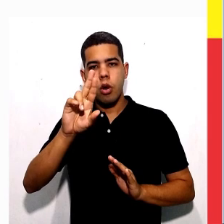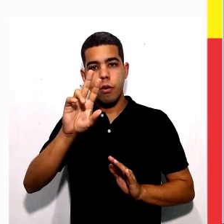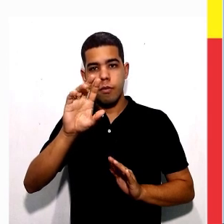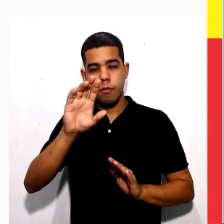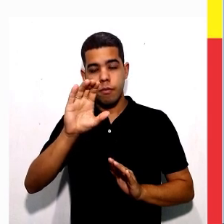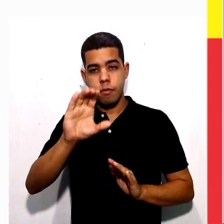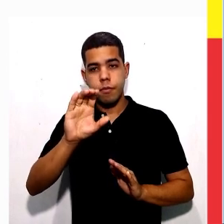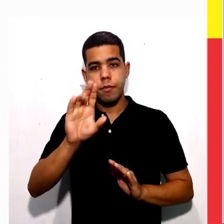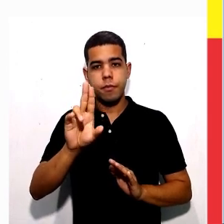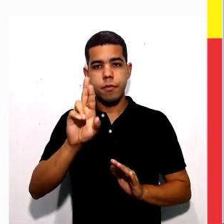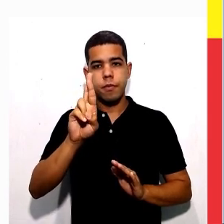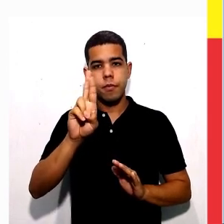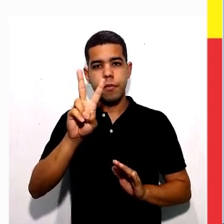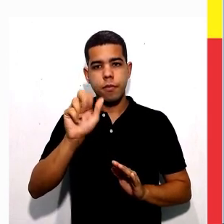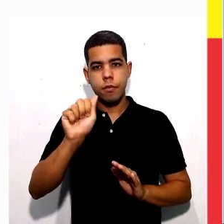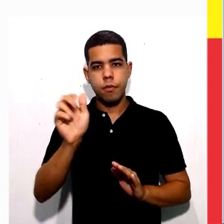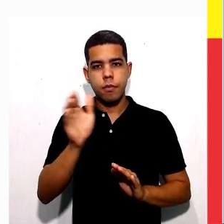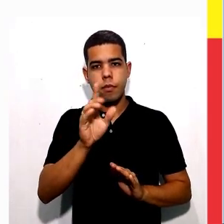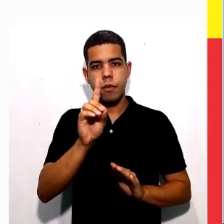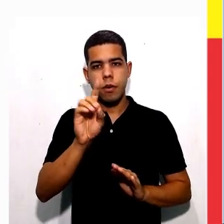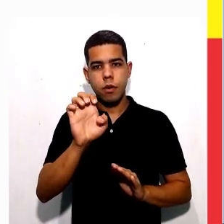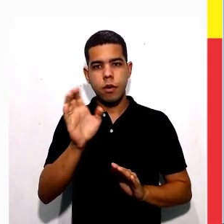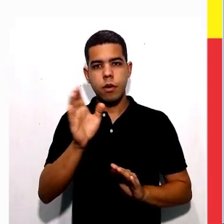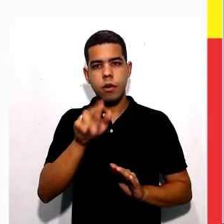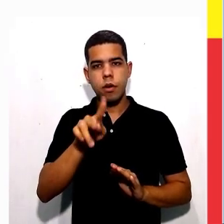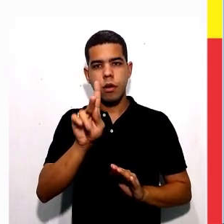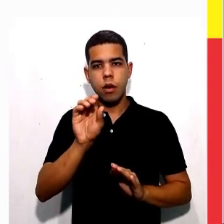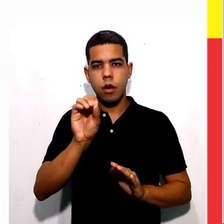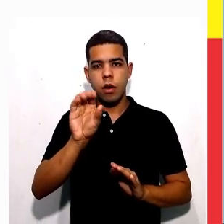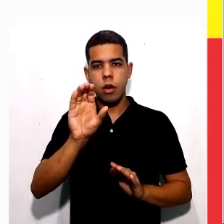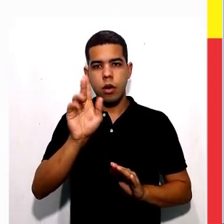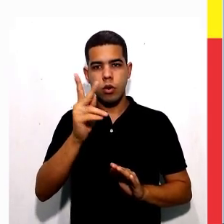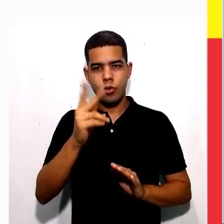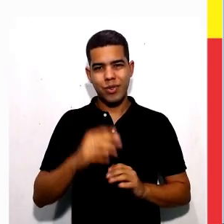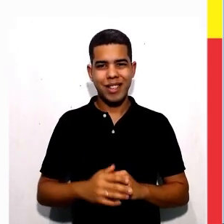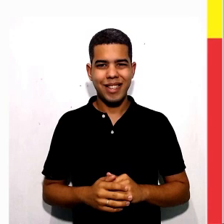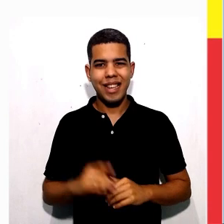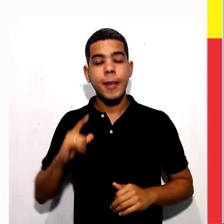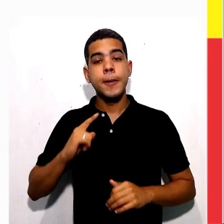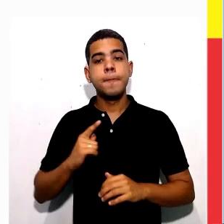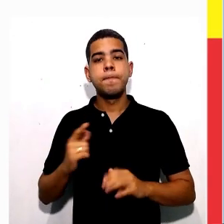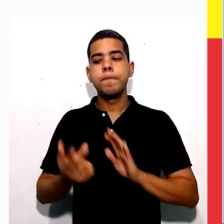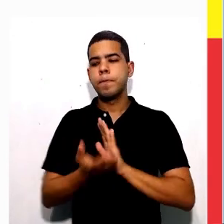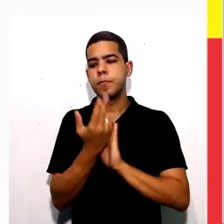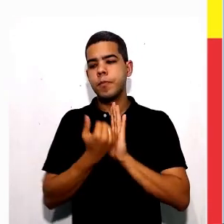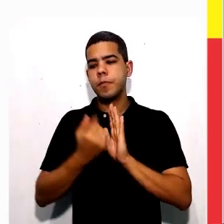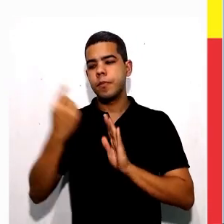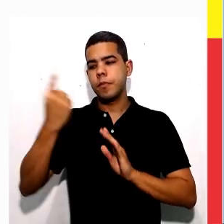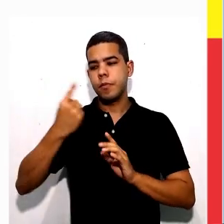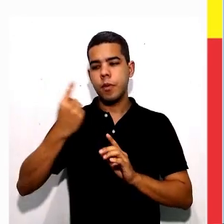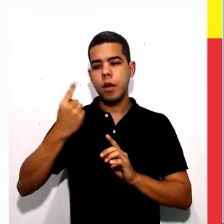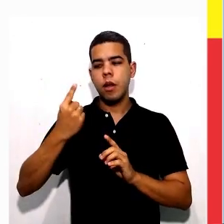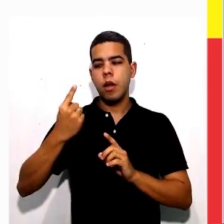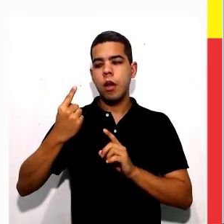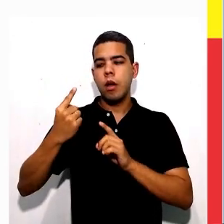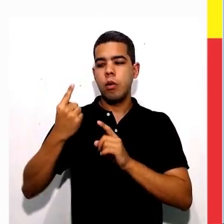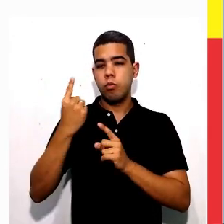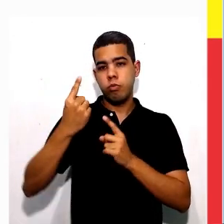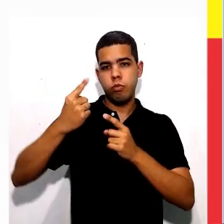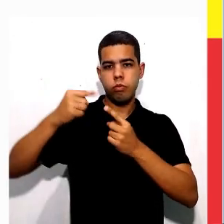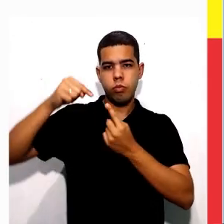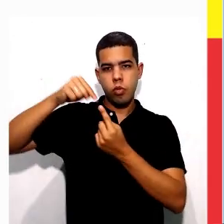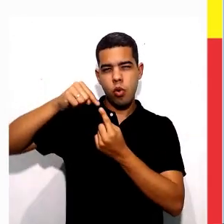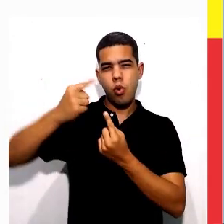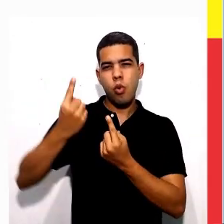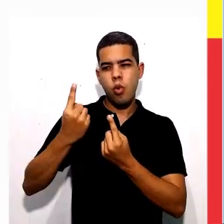vamos entender o seguinte, ó. A primeira figura, quantos segmentos? 1. A segunda figura, 4 segmentos. A